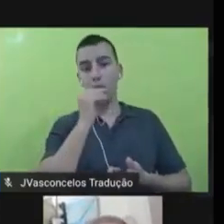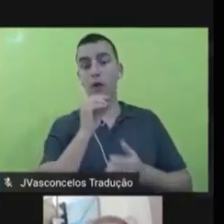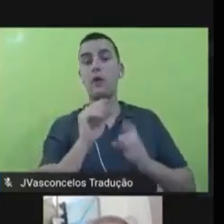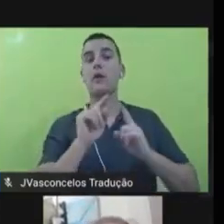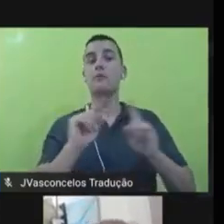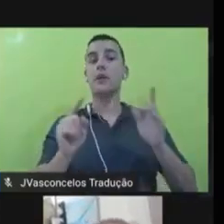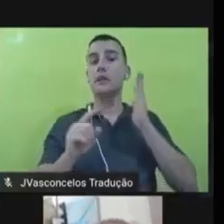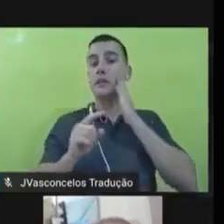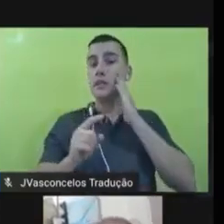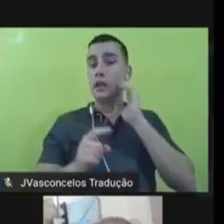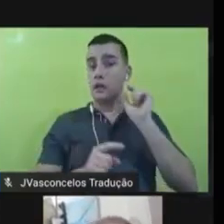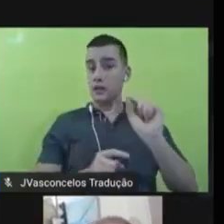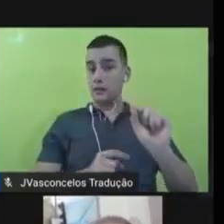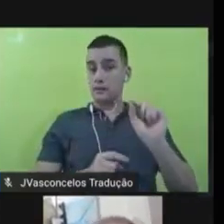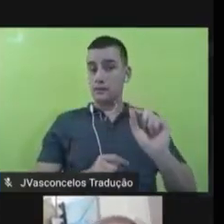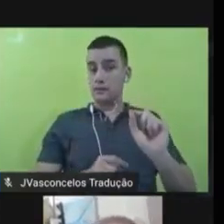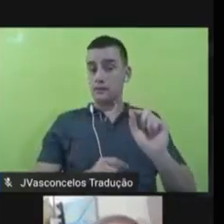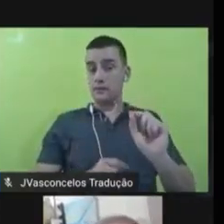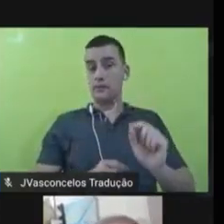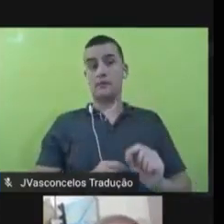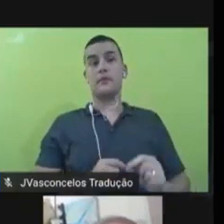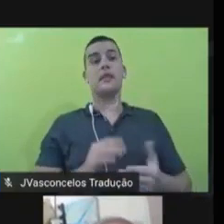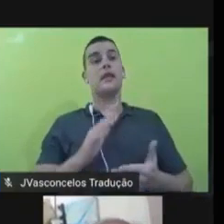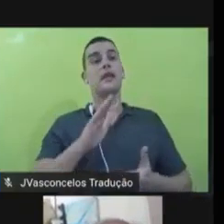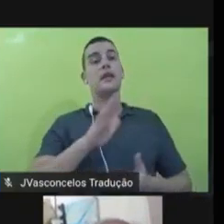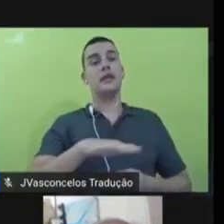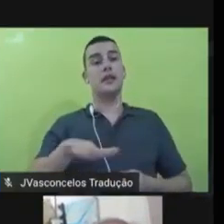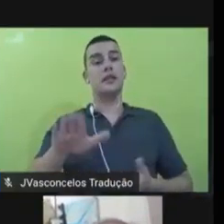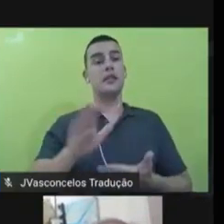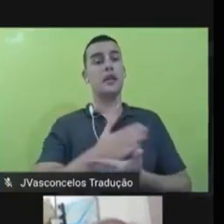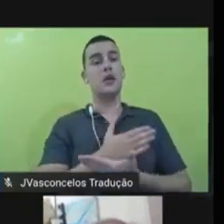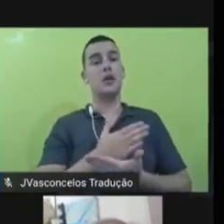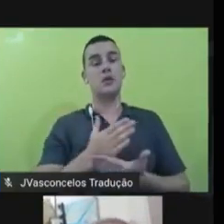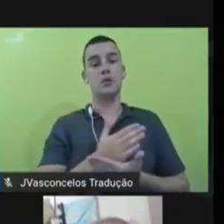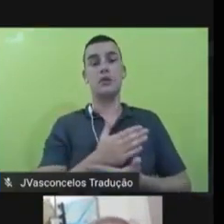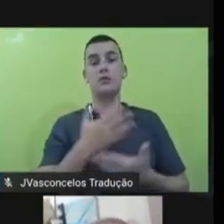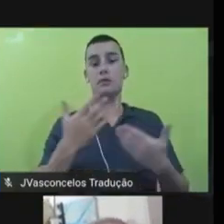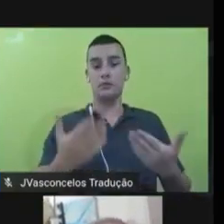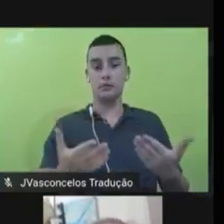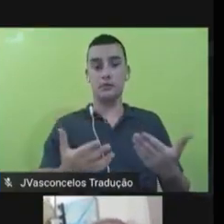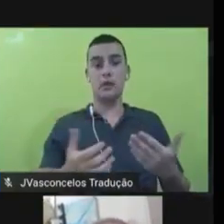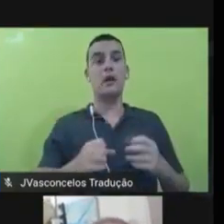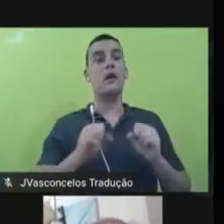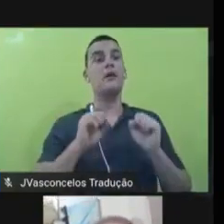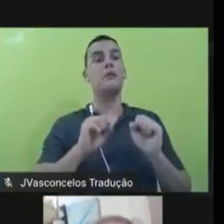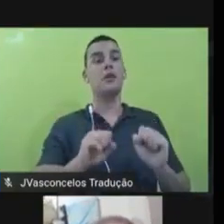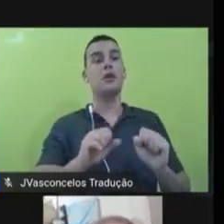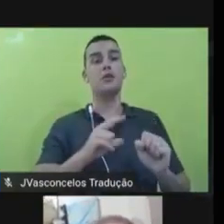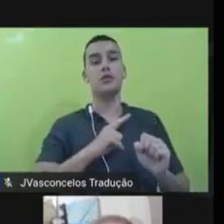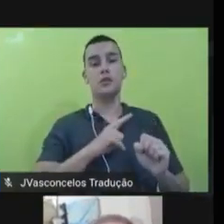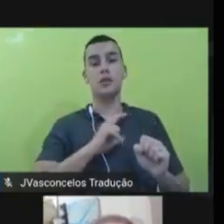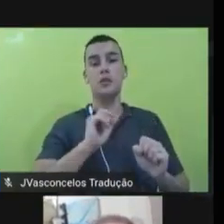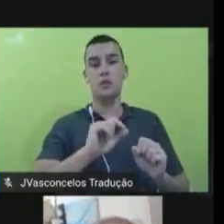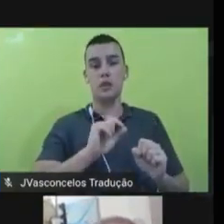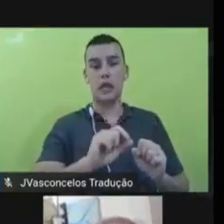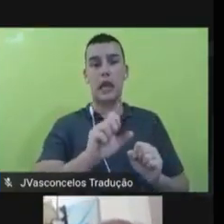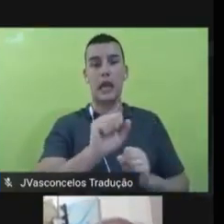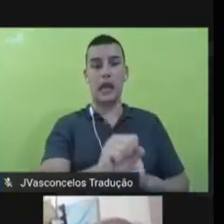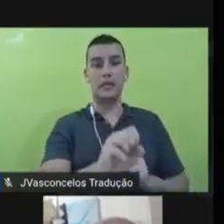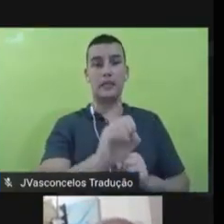sabe também que algumas crianças podem desenvolver um quadro de síndrome inflamatória